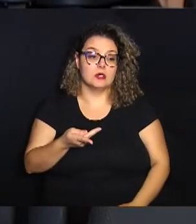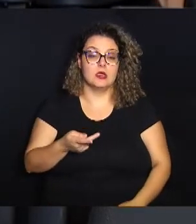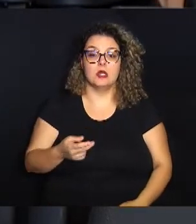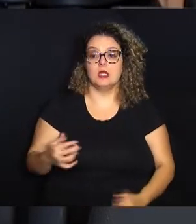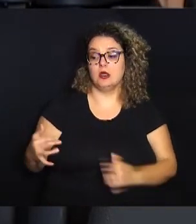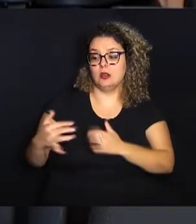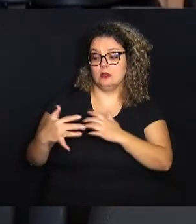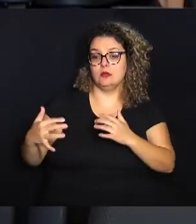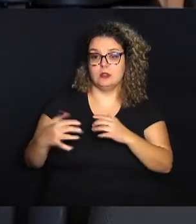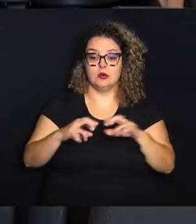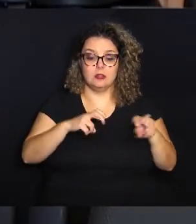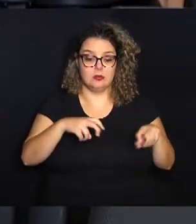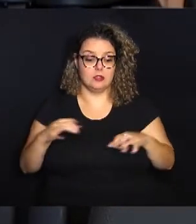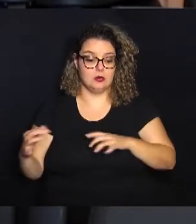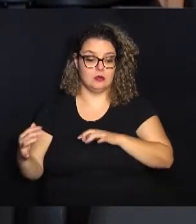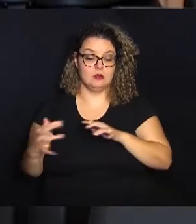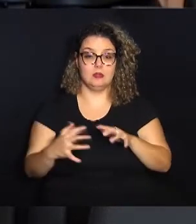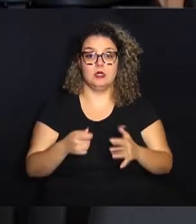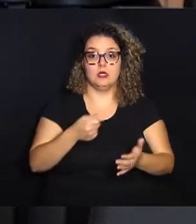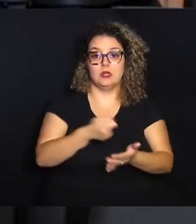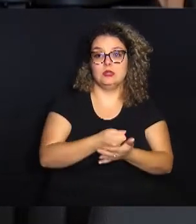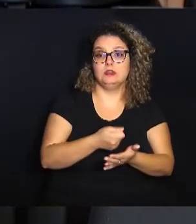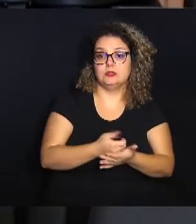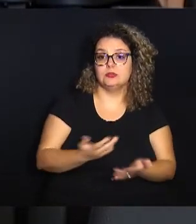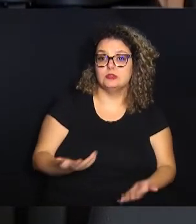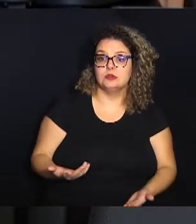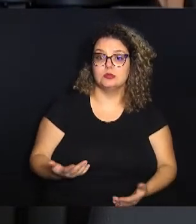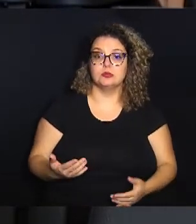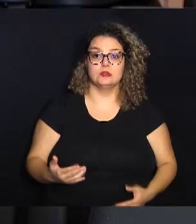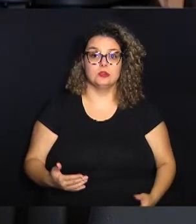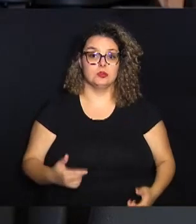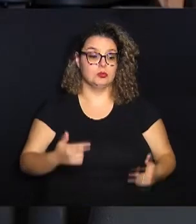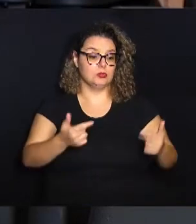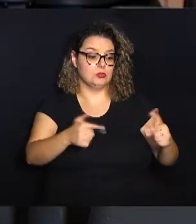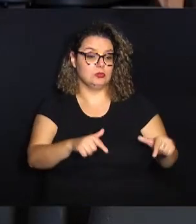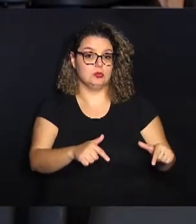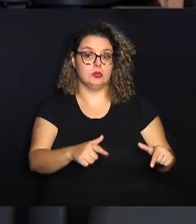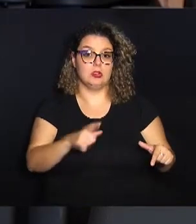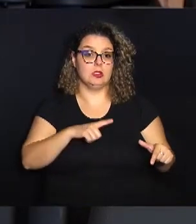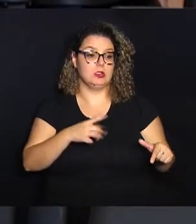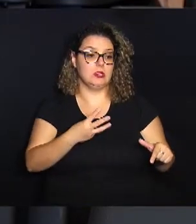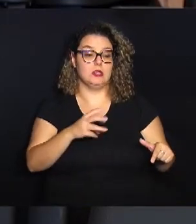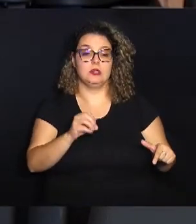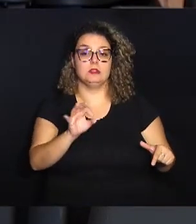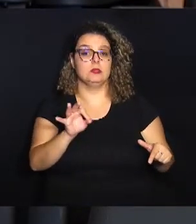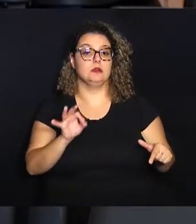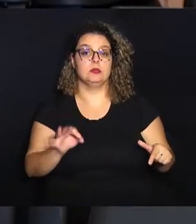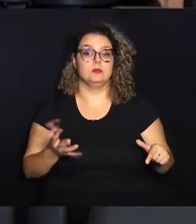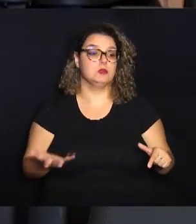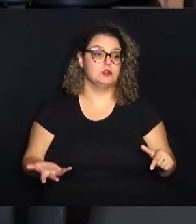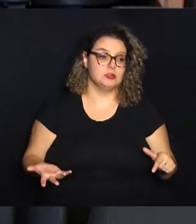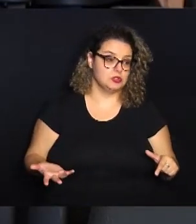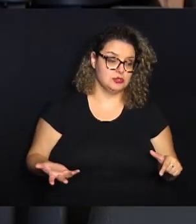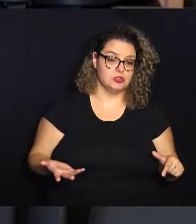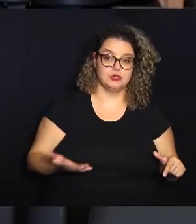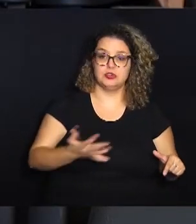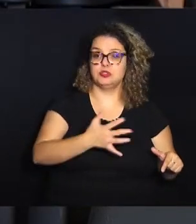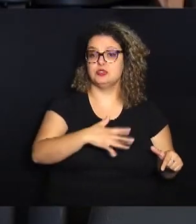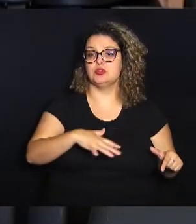expansão urbana vai garantir que num empreendimento tenha pelo menos 30% de